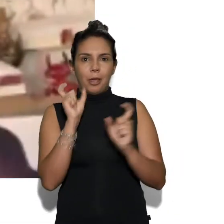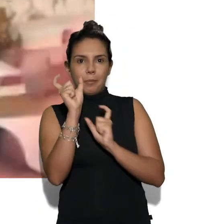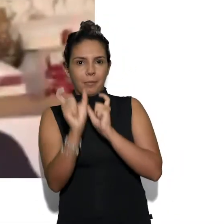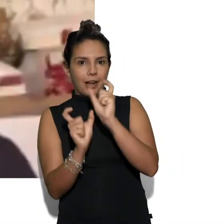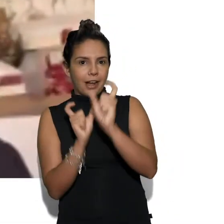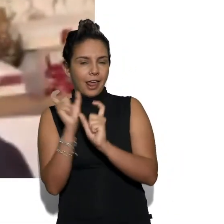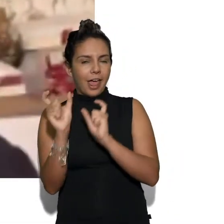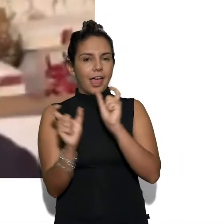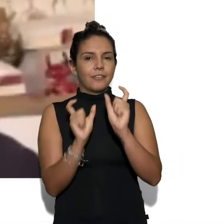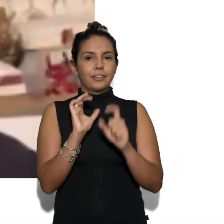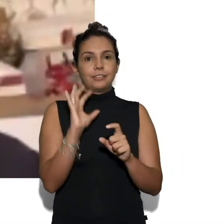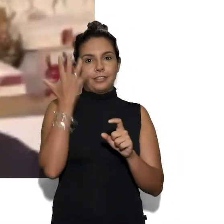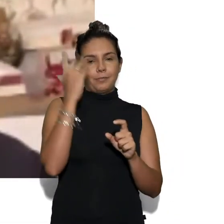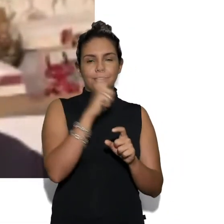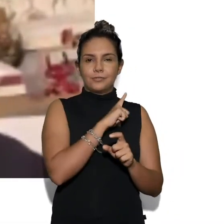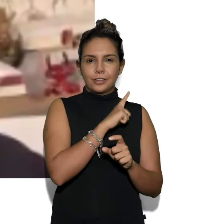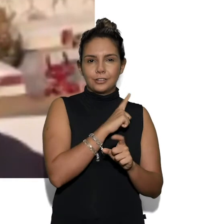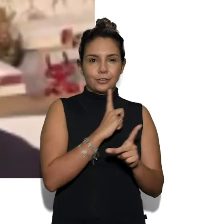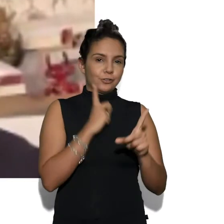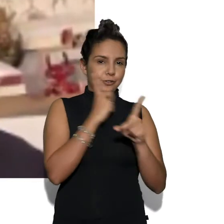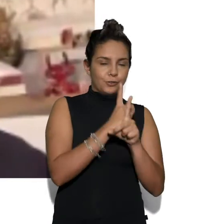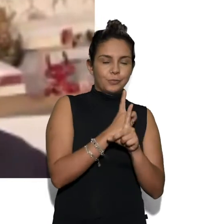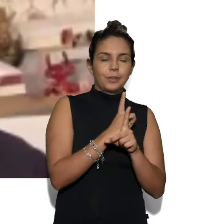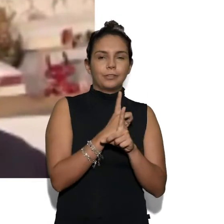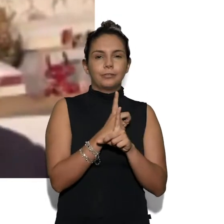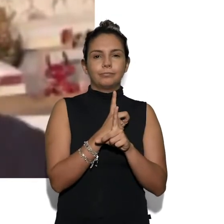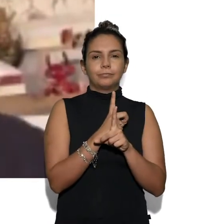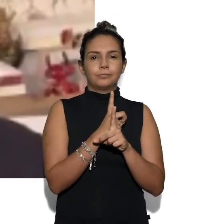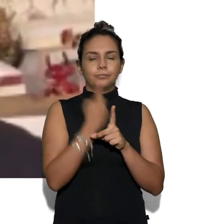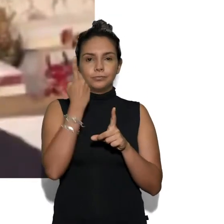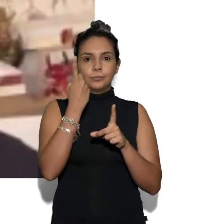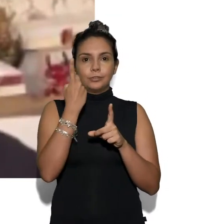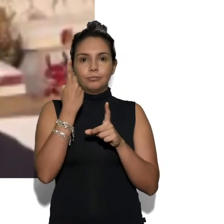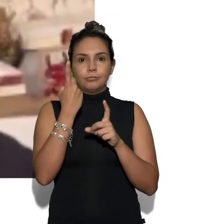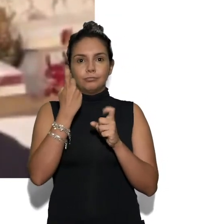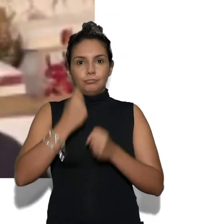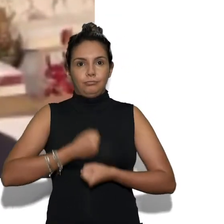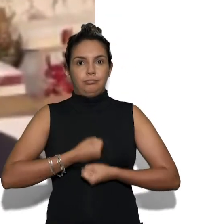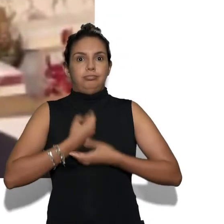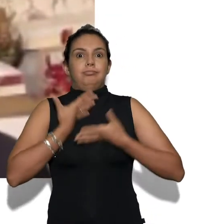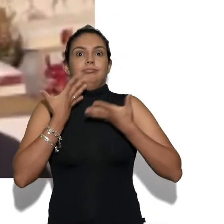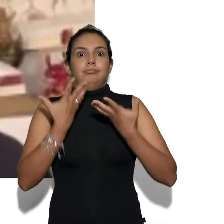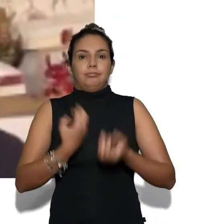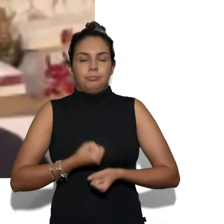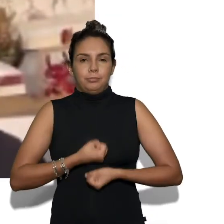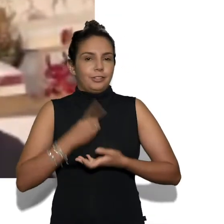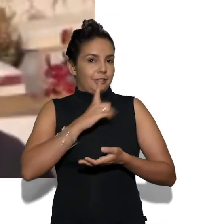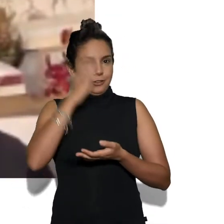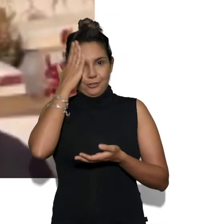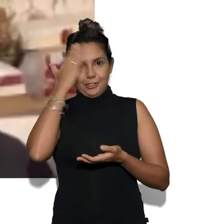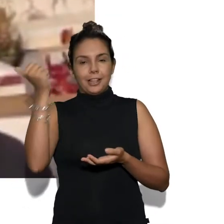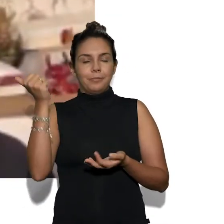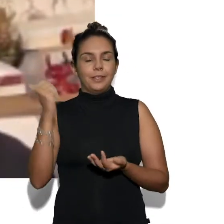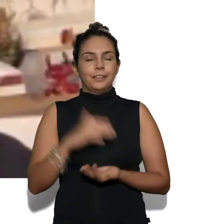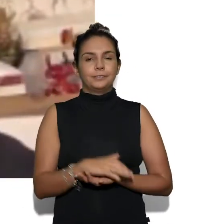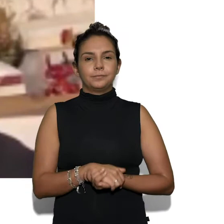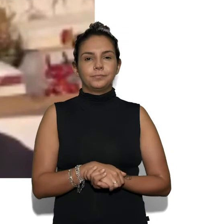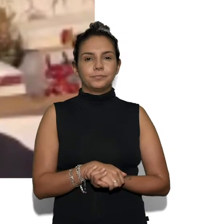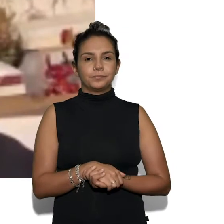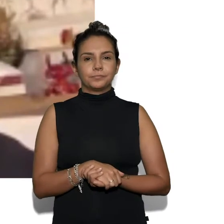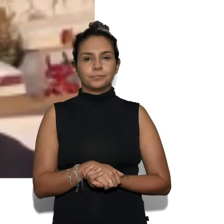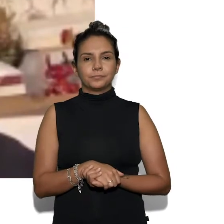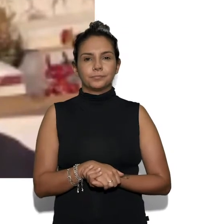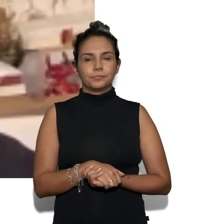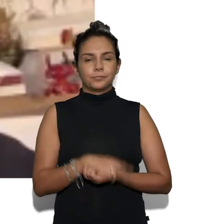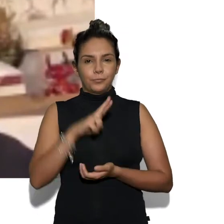palavras, como se de repente tivesse descoberto uma abundância que eu não previra